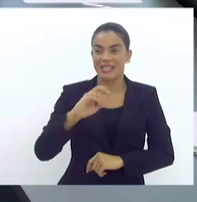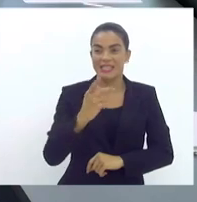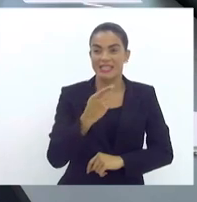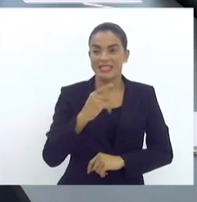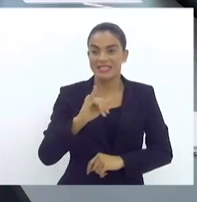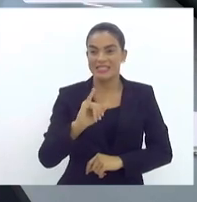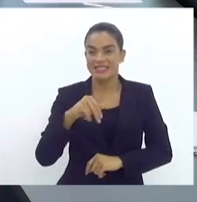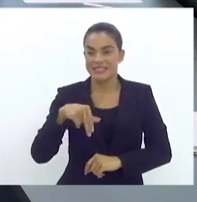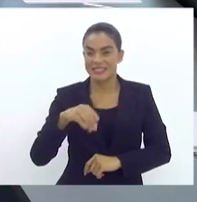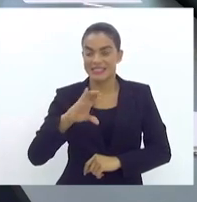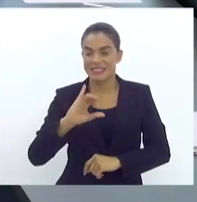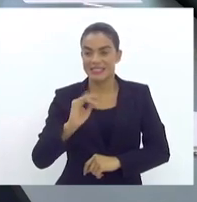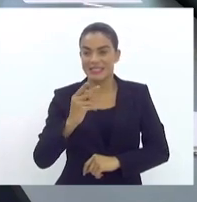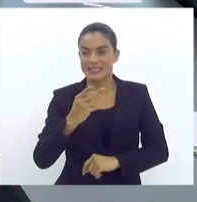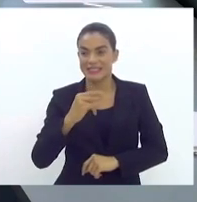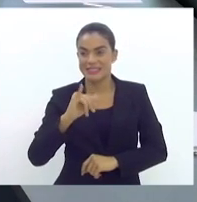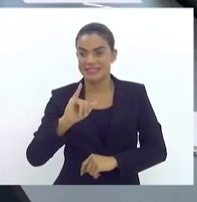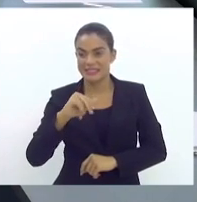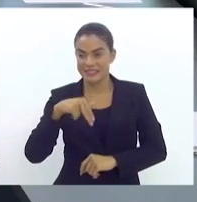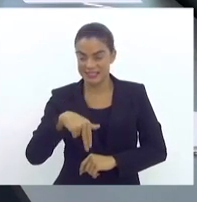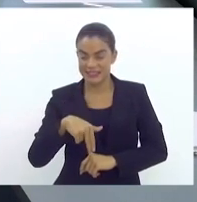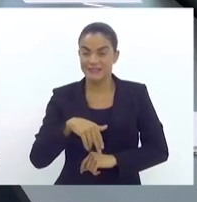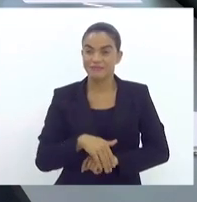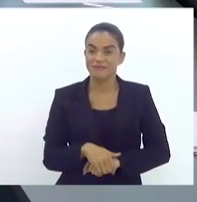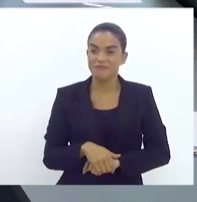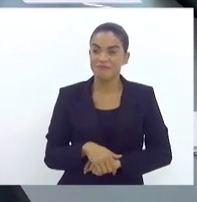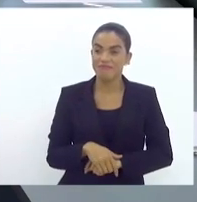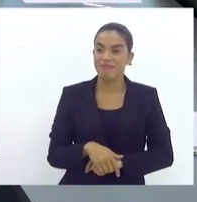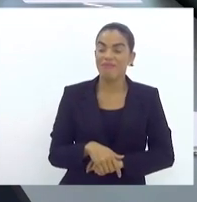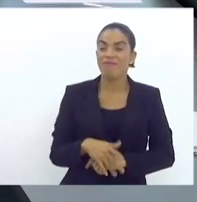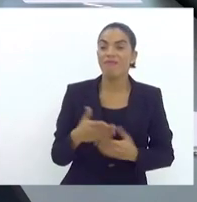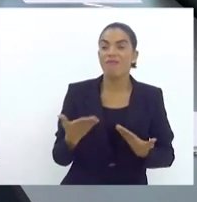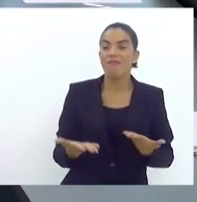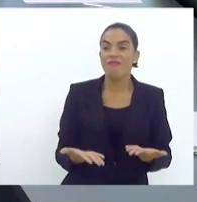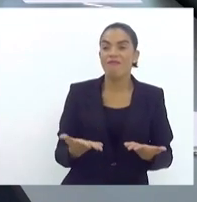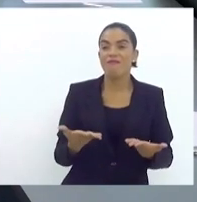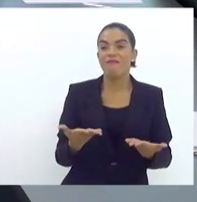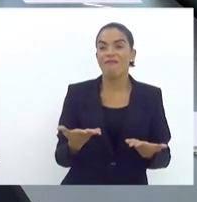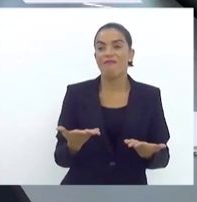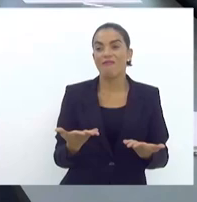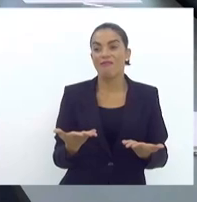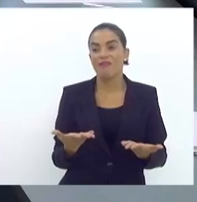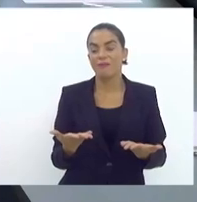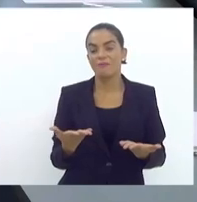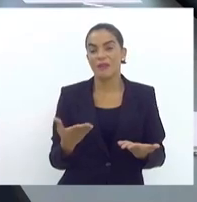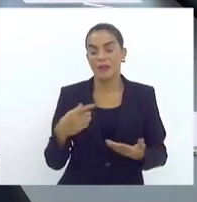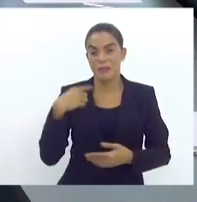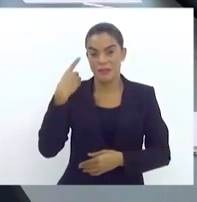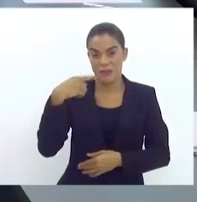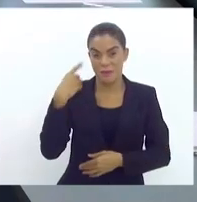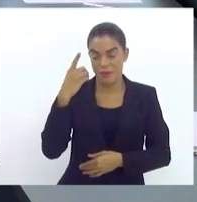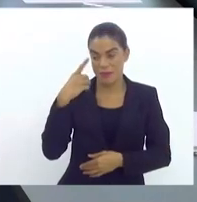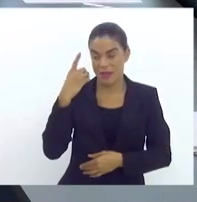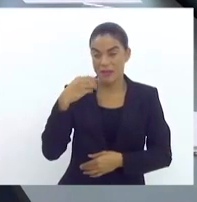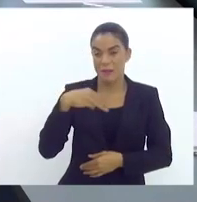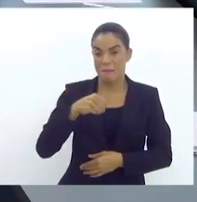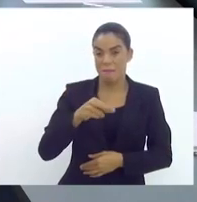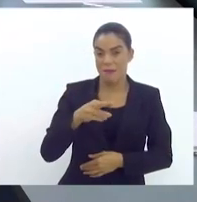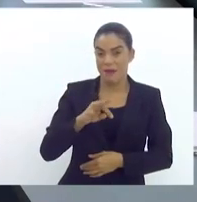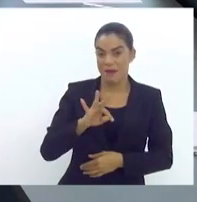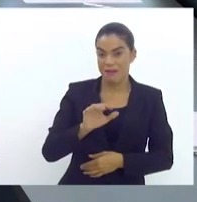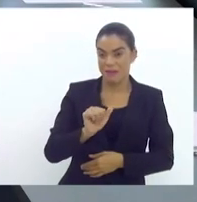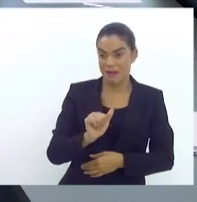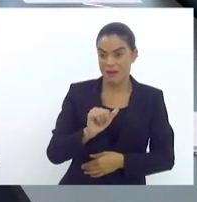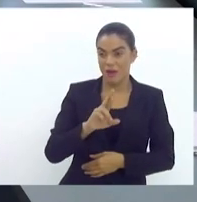e foi assim Fantástico quando a gente eh como bem colocou a deputada Marta Rocha nossa presidente a gente ouve